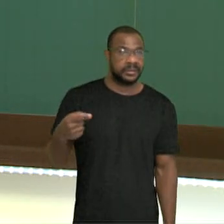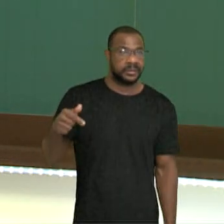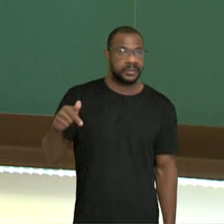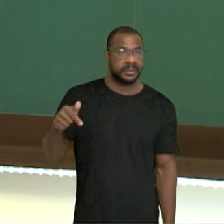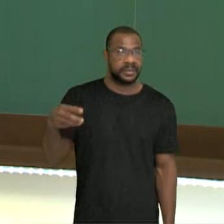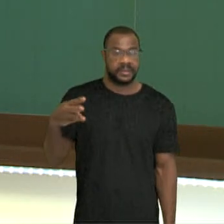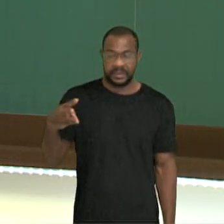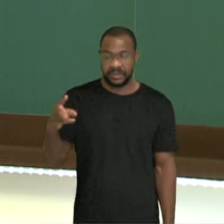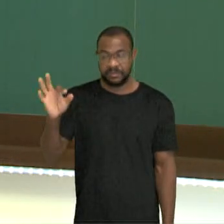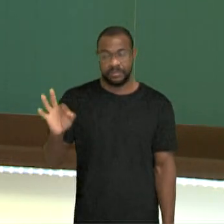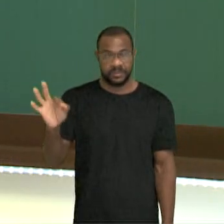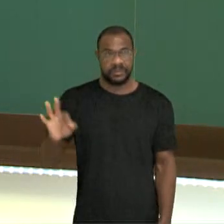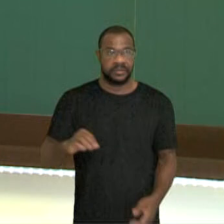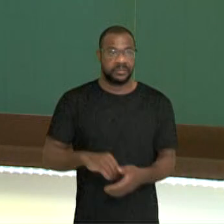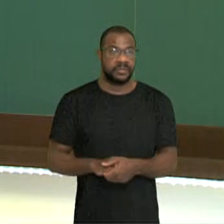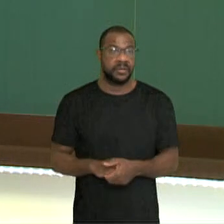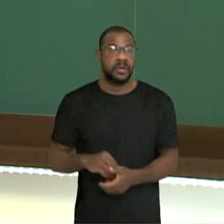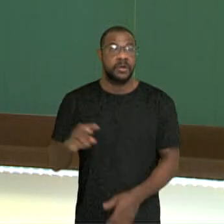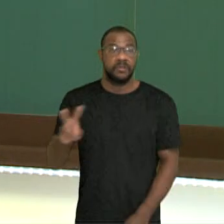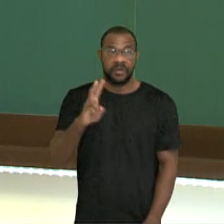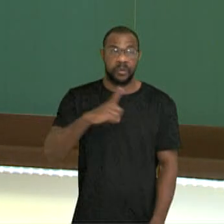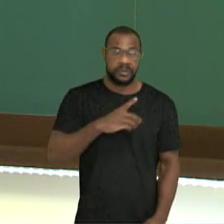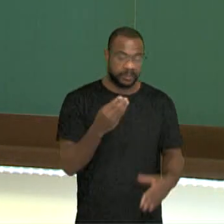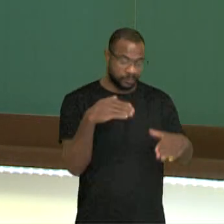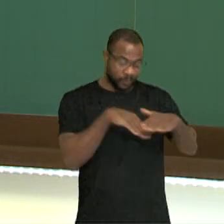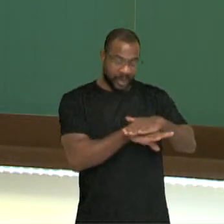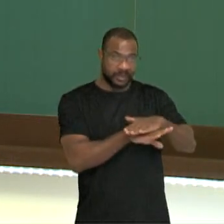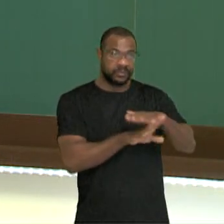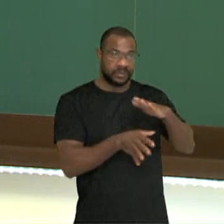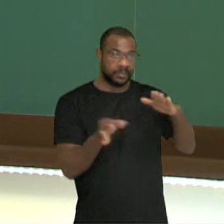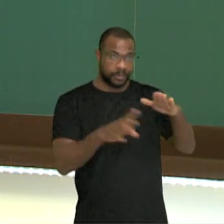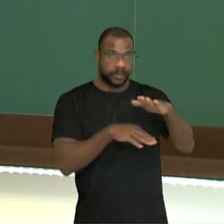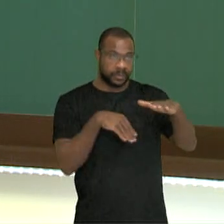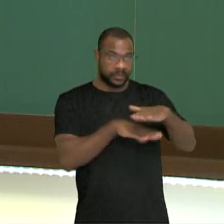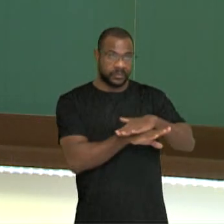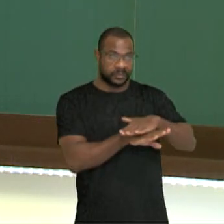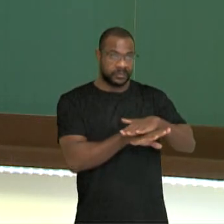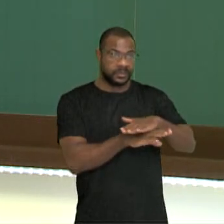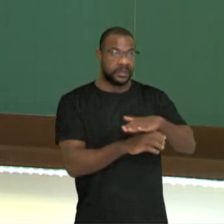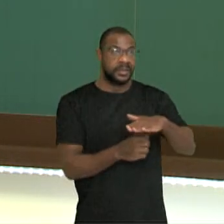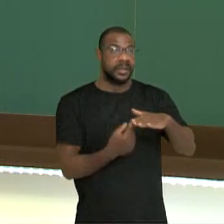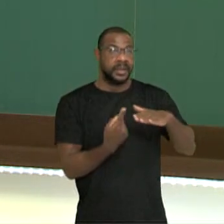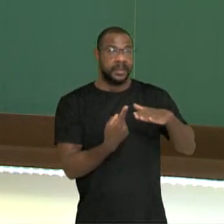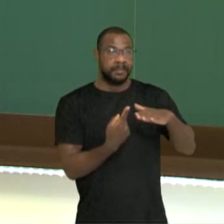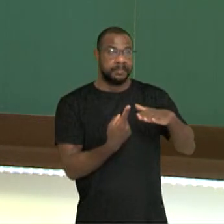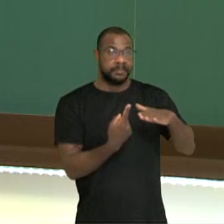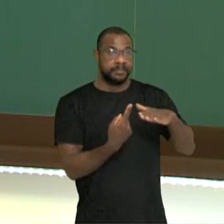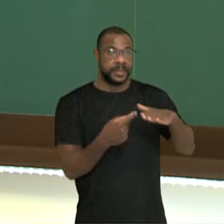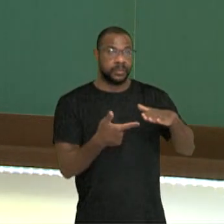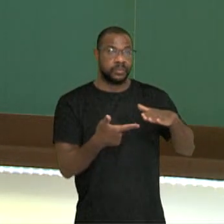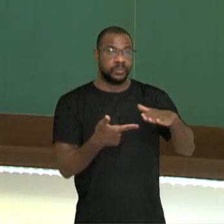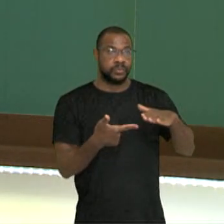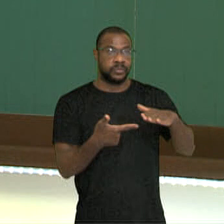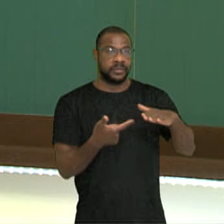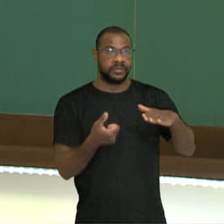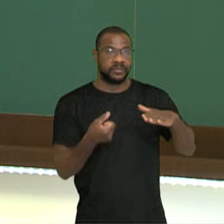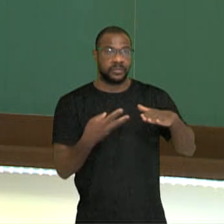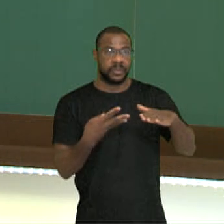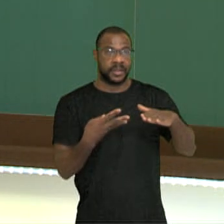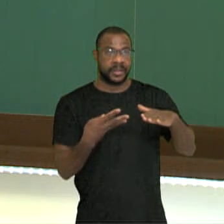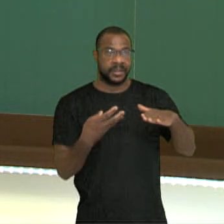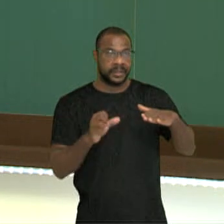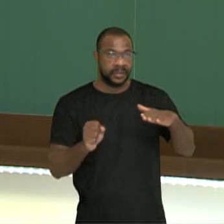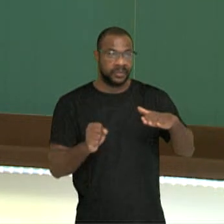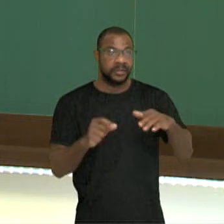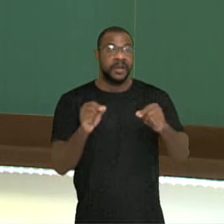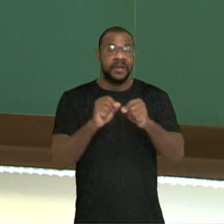0,133%. Vou pegar o valor que ele tem depositado, vezes essa taxa, não esquece que tem que dividir por 100, fizemos a multiplicação,